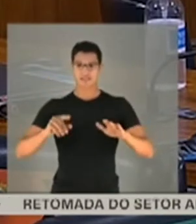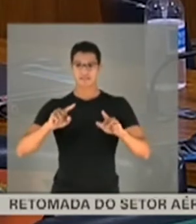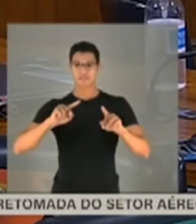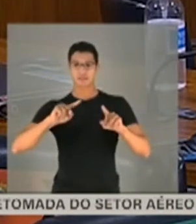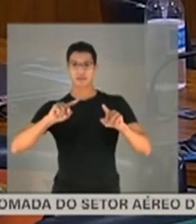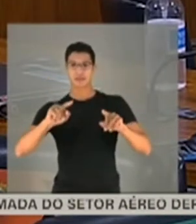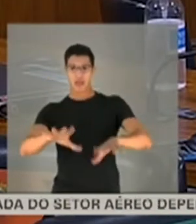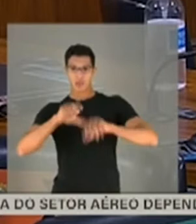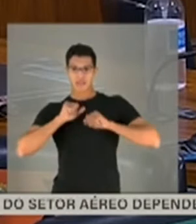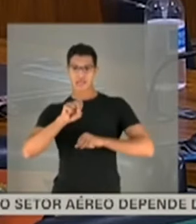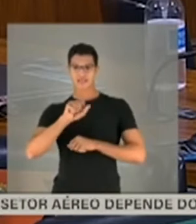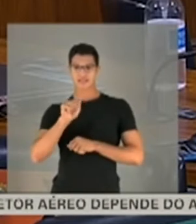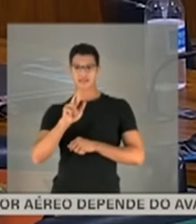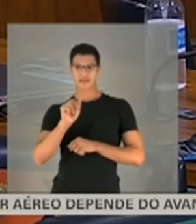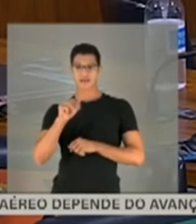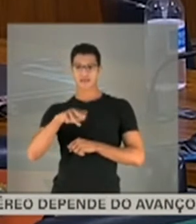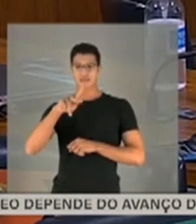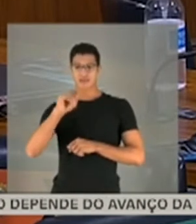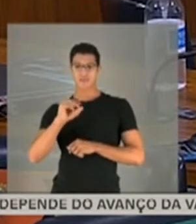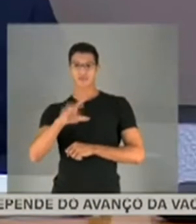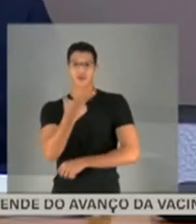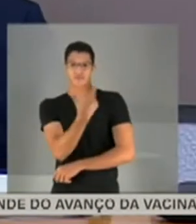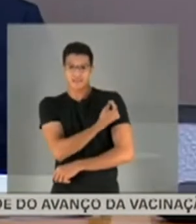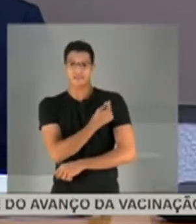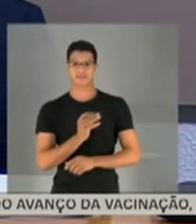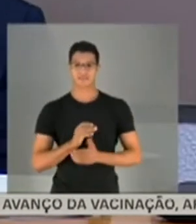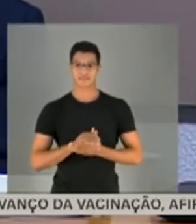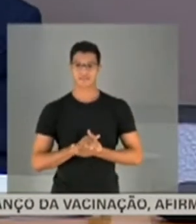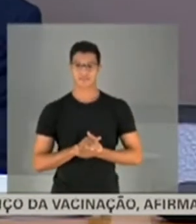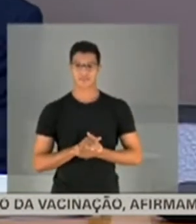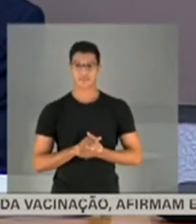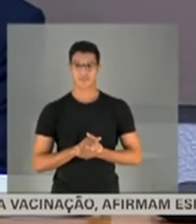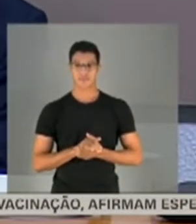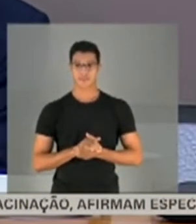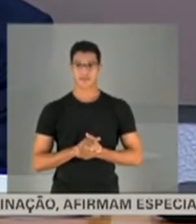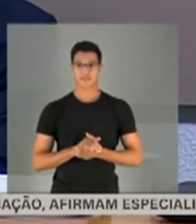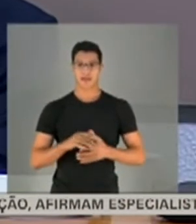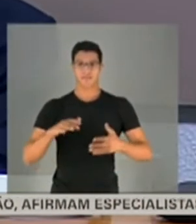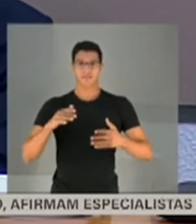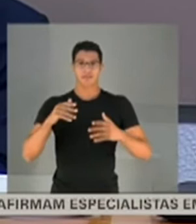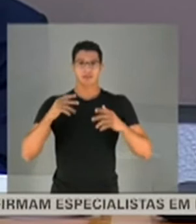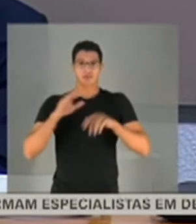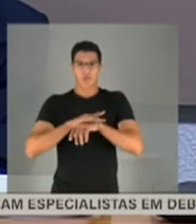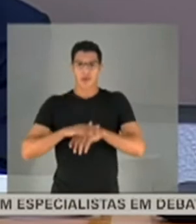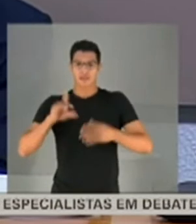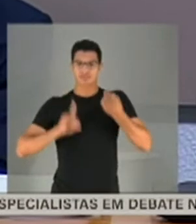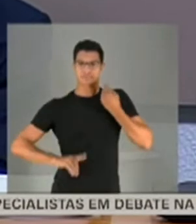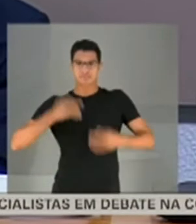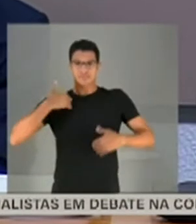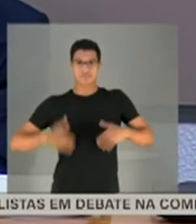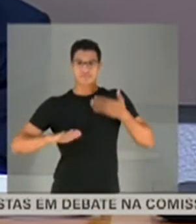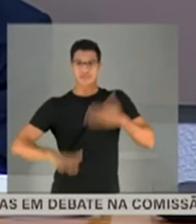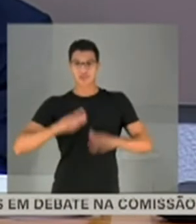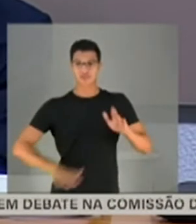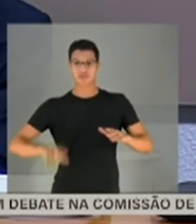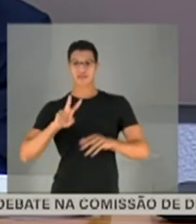sarampo? Só a vacina, né? Só a vacina. Paralisia infantil? Só a vacina.